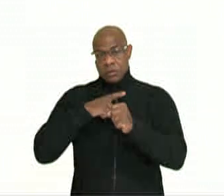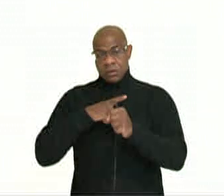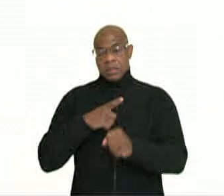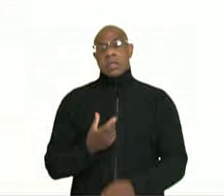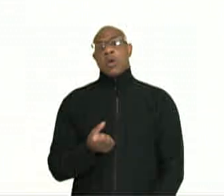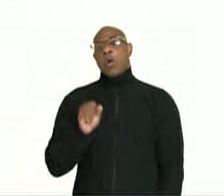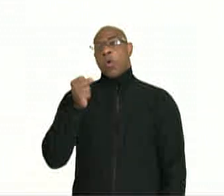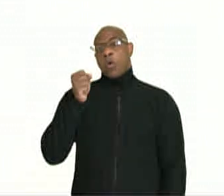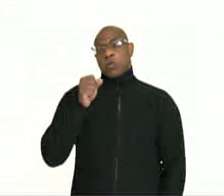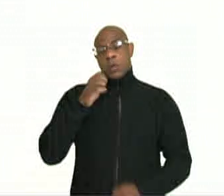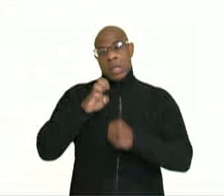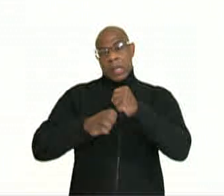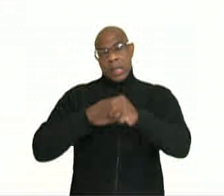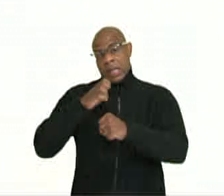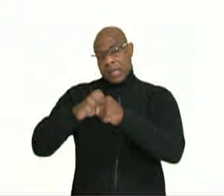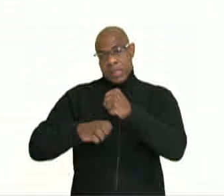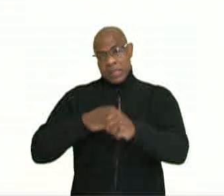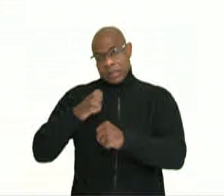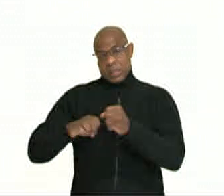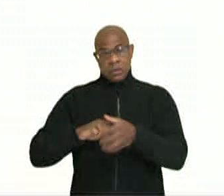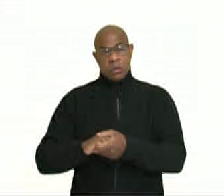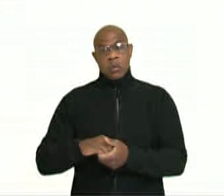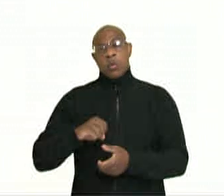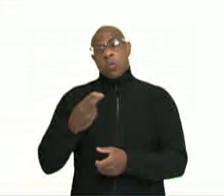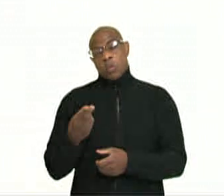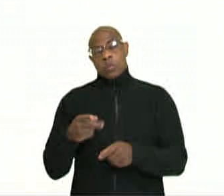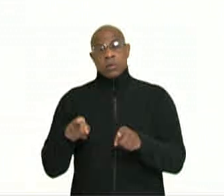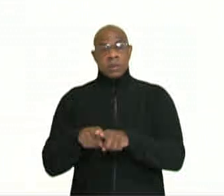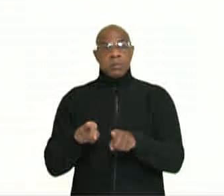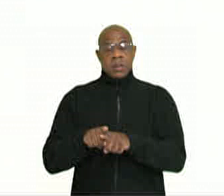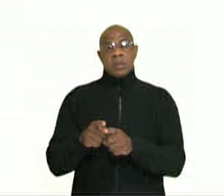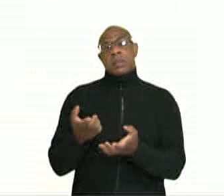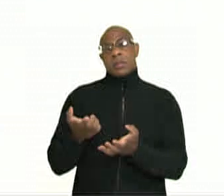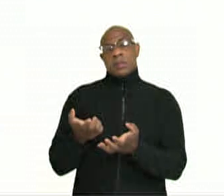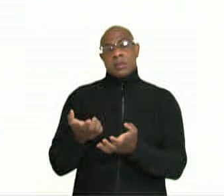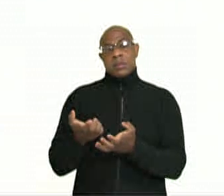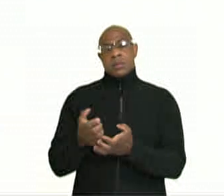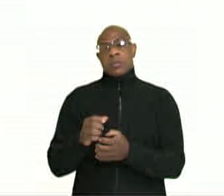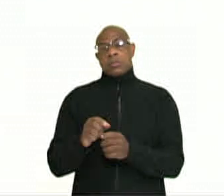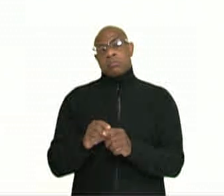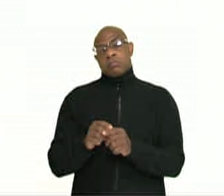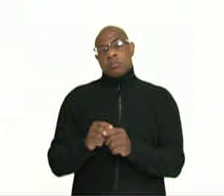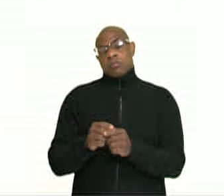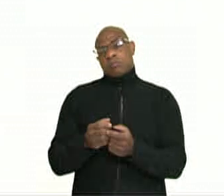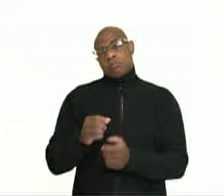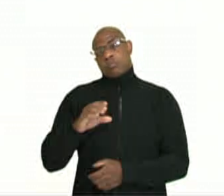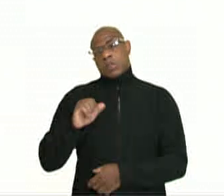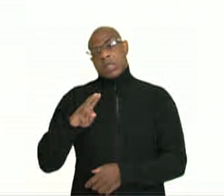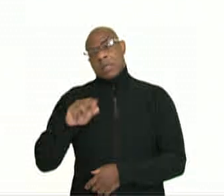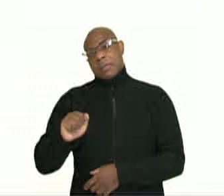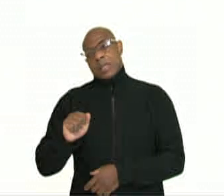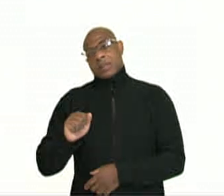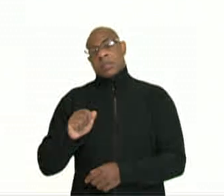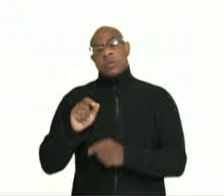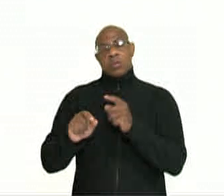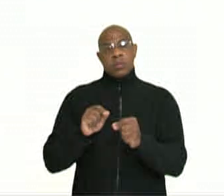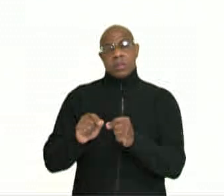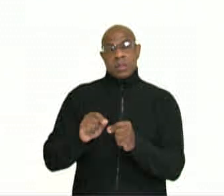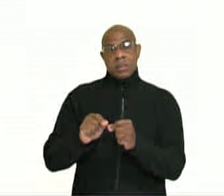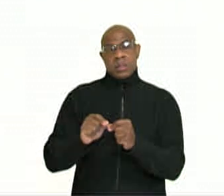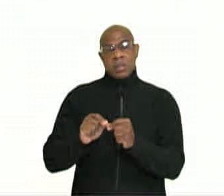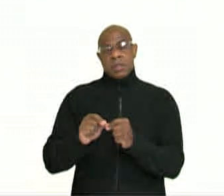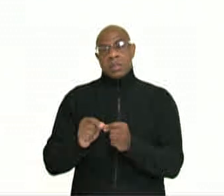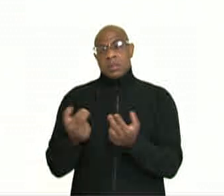na camada eletrônica mais externa ou camada de valência, aquela que está mais longe do núcleo, ou 2 elétrons quando possui